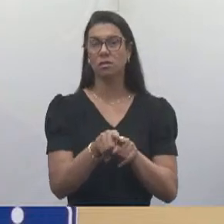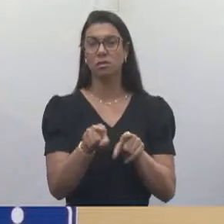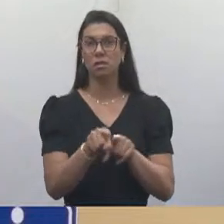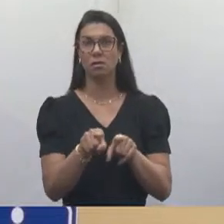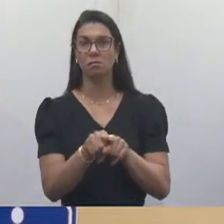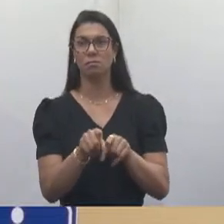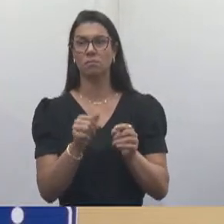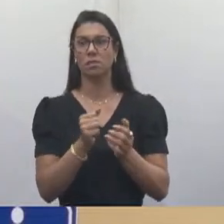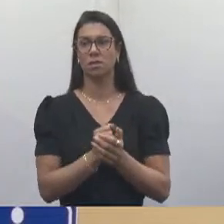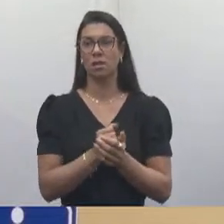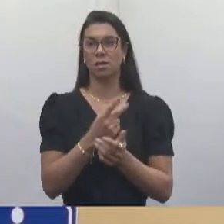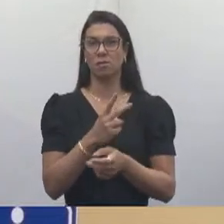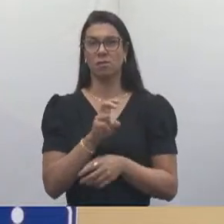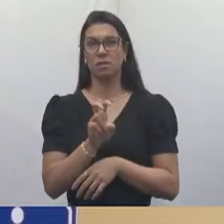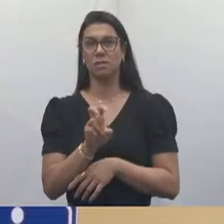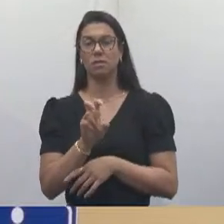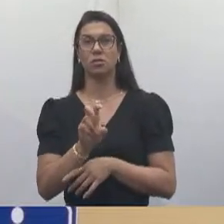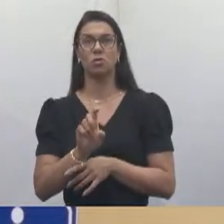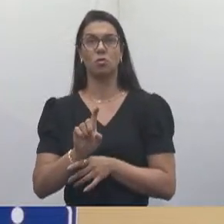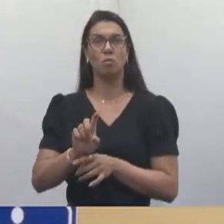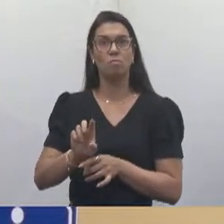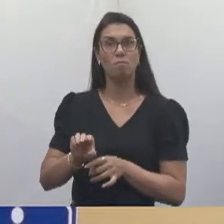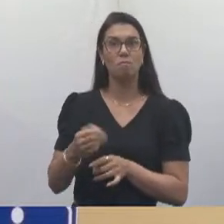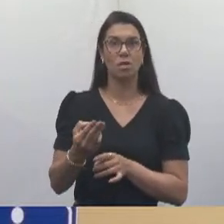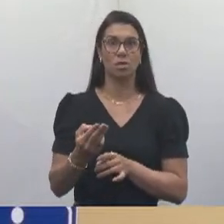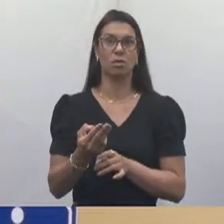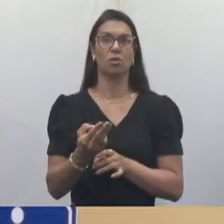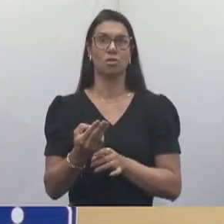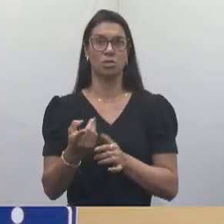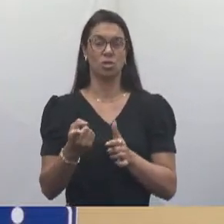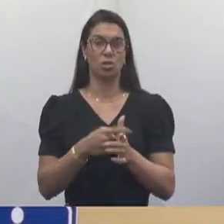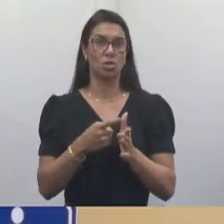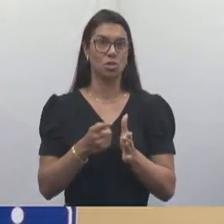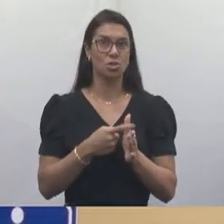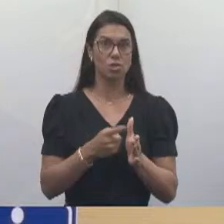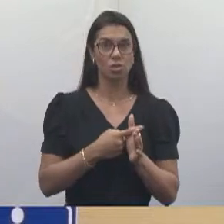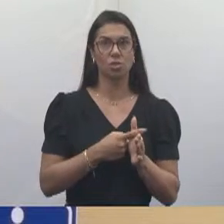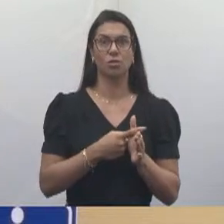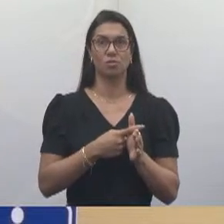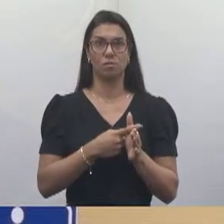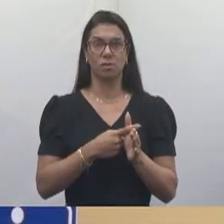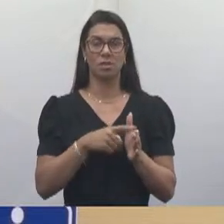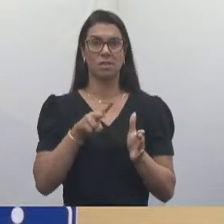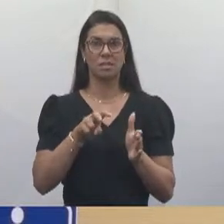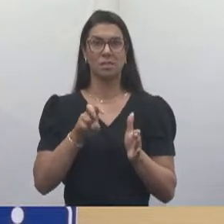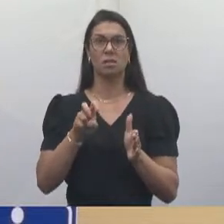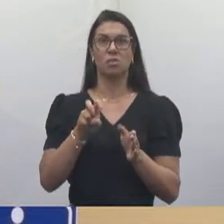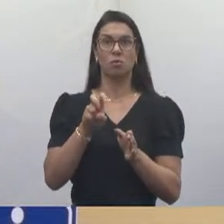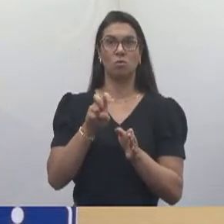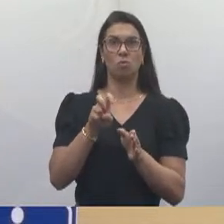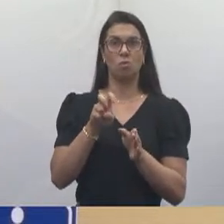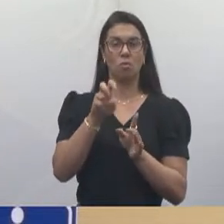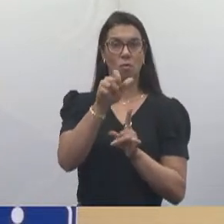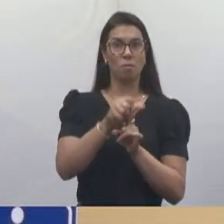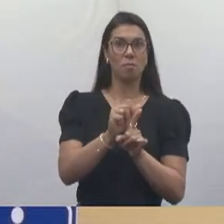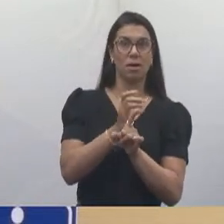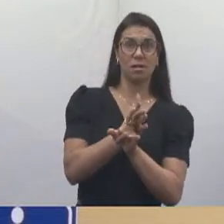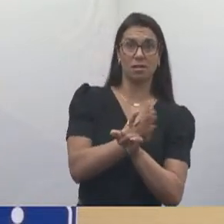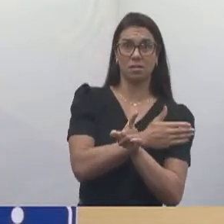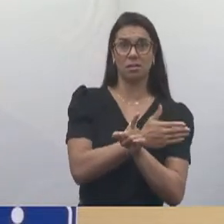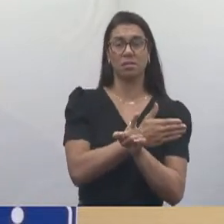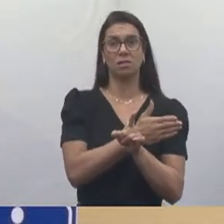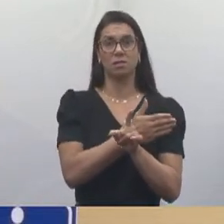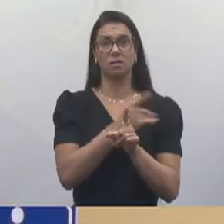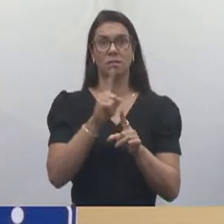aproximadamente 25 milhões, agora recente, de 5 meses praticamente, com o Instituto de Previdência do